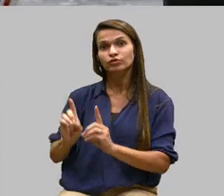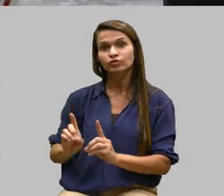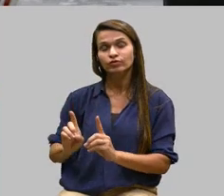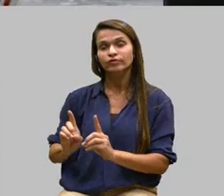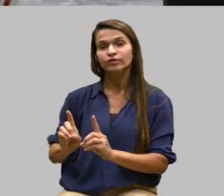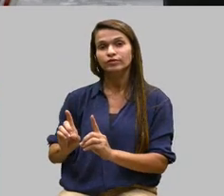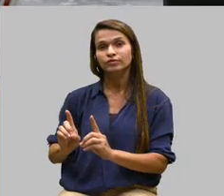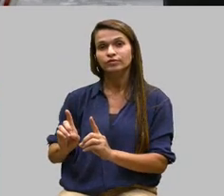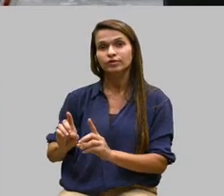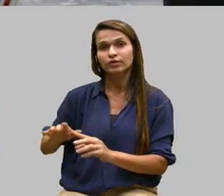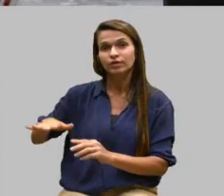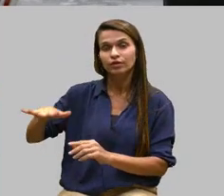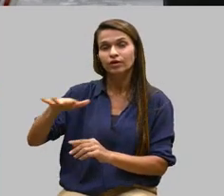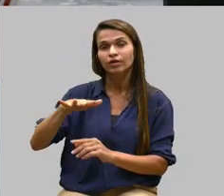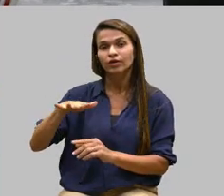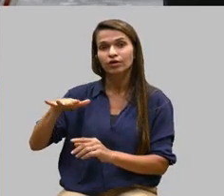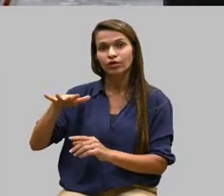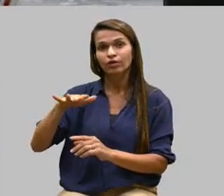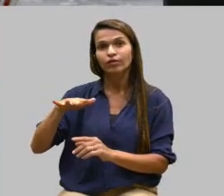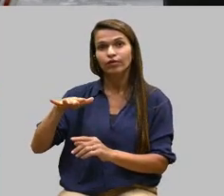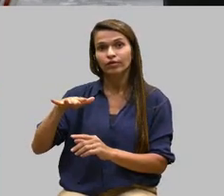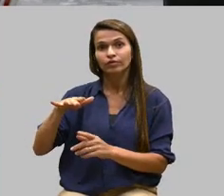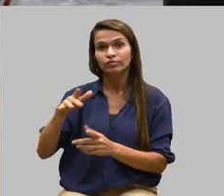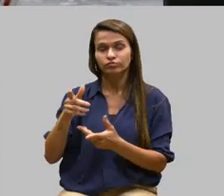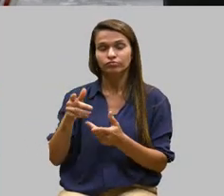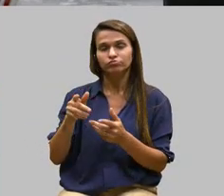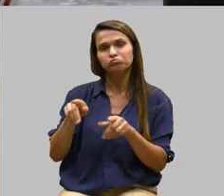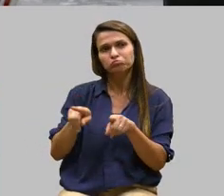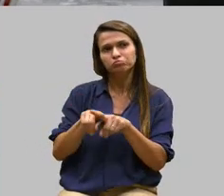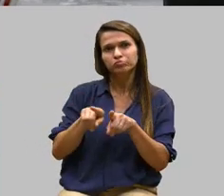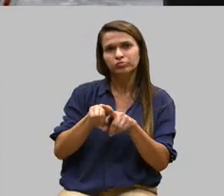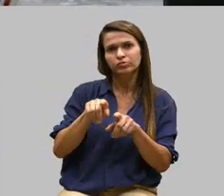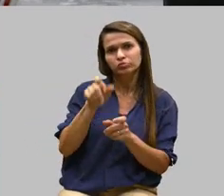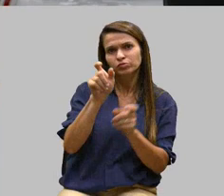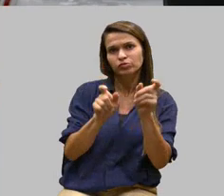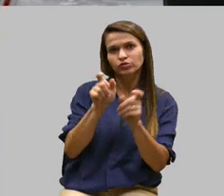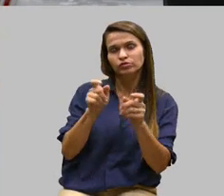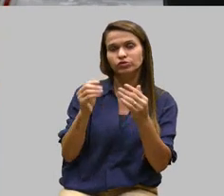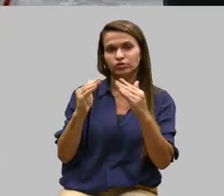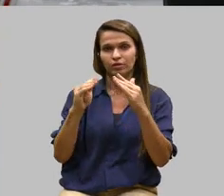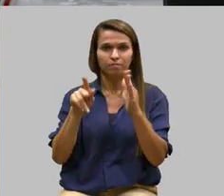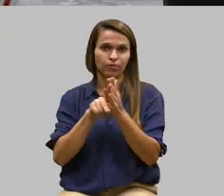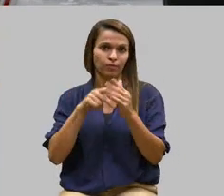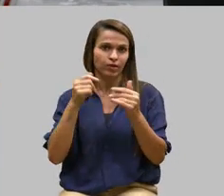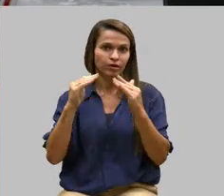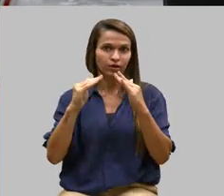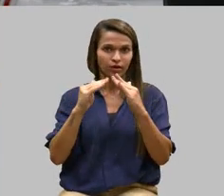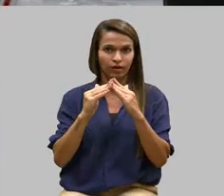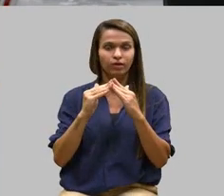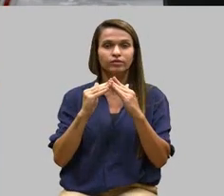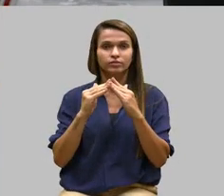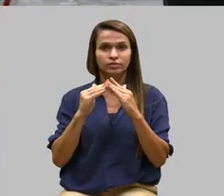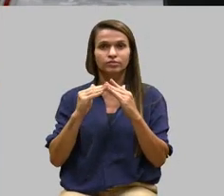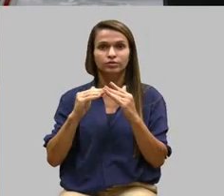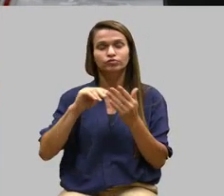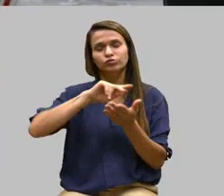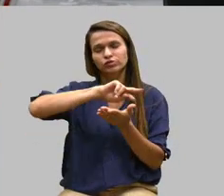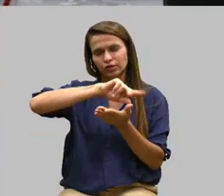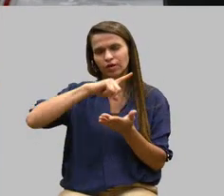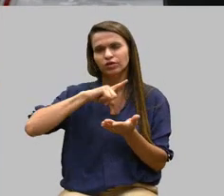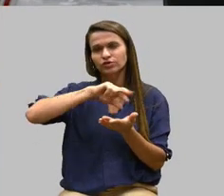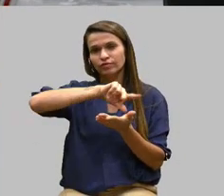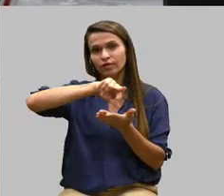quadro de pessoal da própria casa tramitam aqui nessa casa diversos projetos